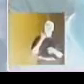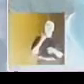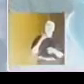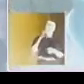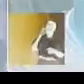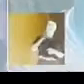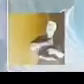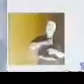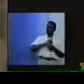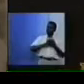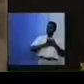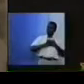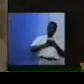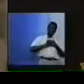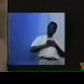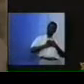Imagino também